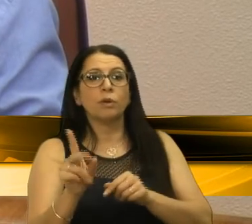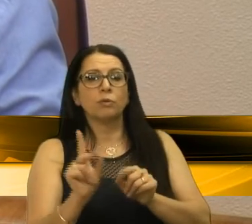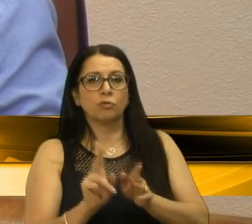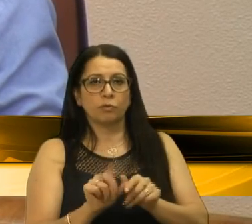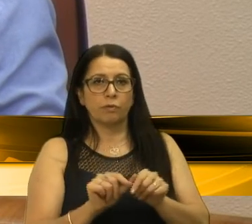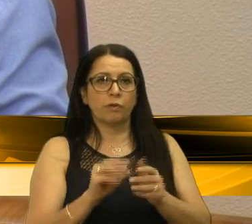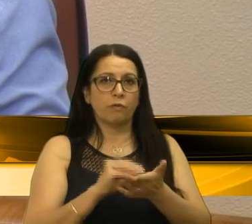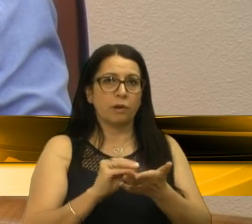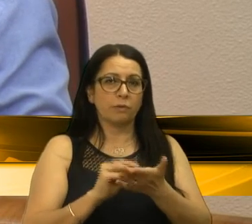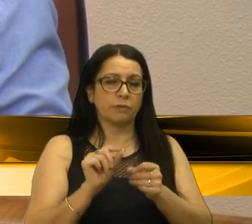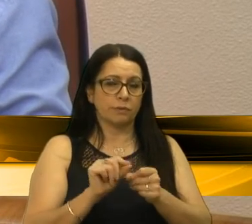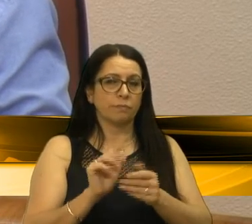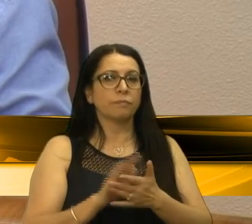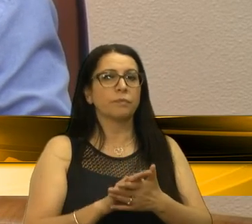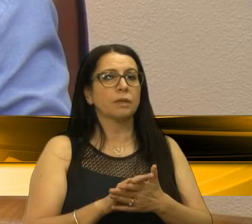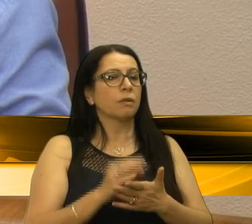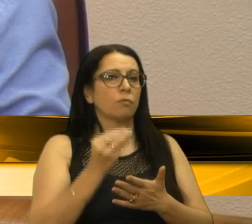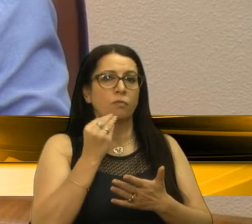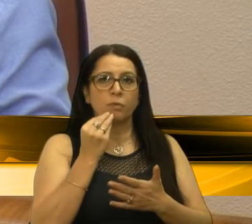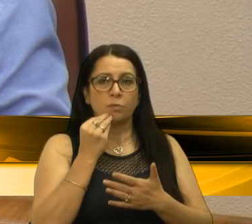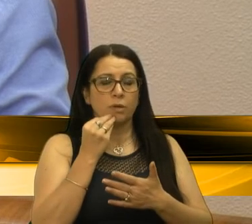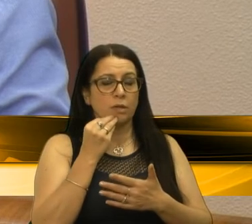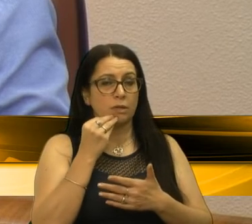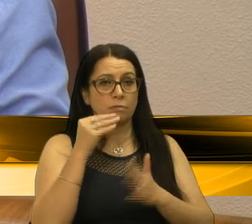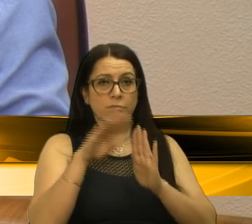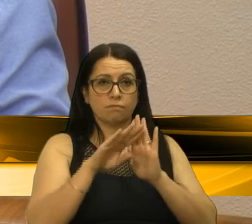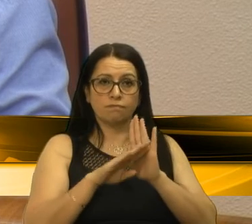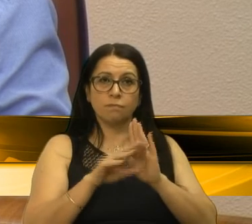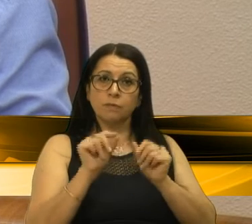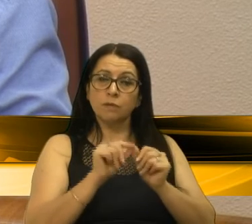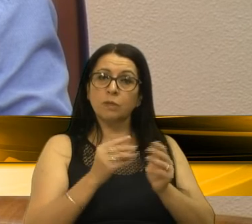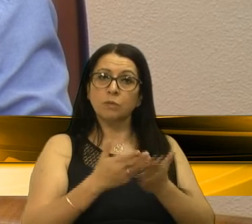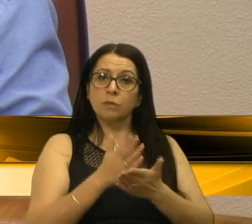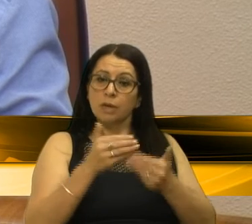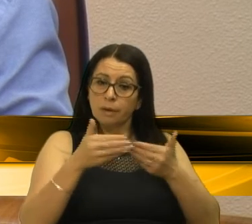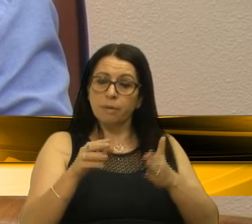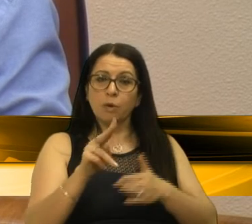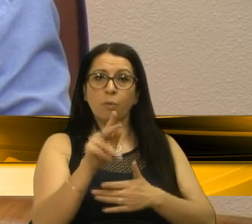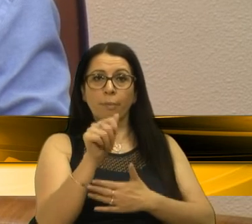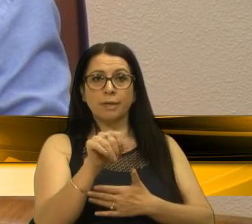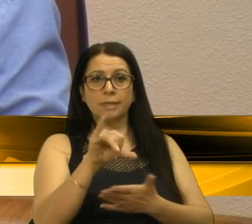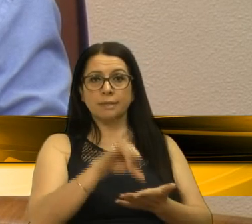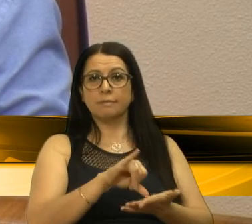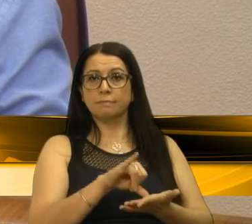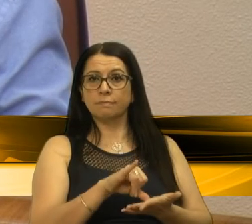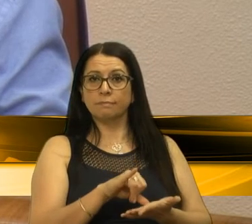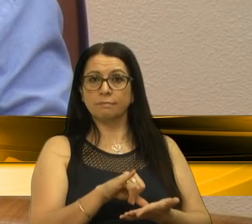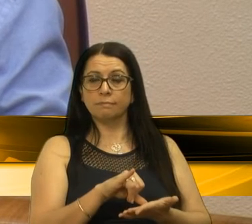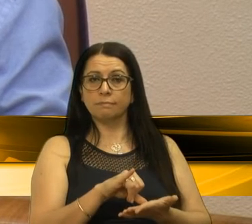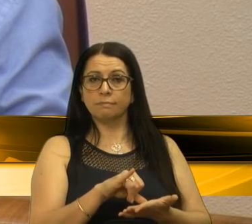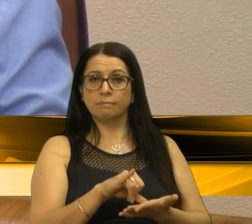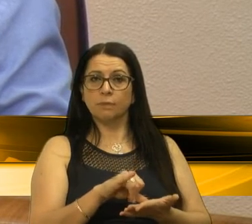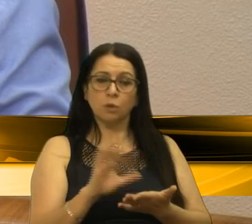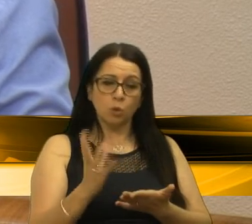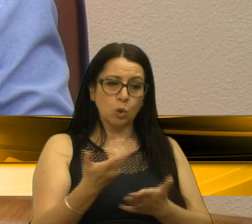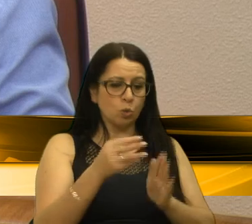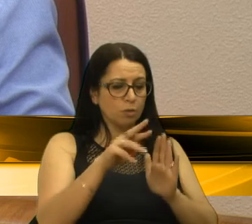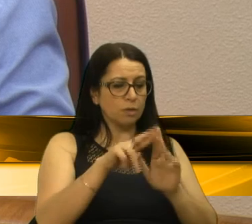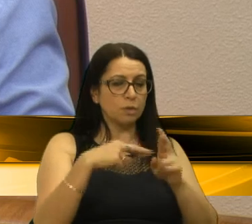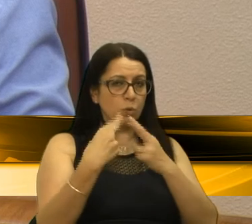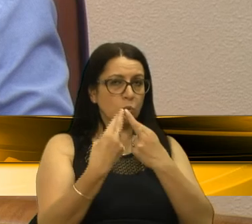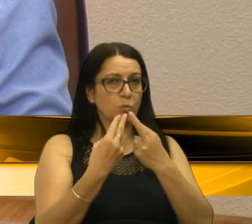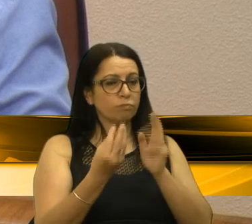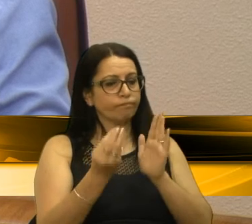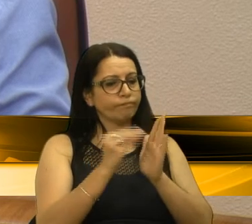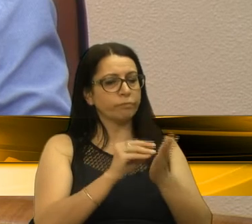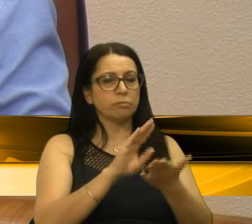ainda faltam cumprir. Obviamente que uma das cláusulas que falta cumprir é a abertura da UPA Central. Todas essas reuniões são registradas em